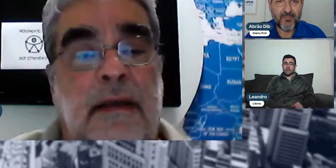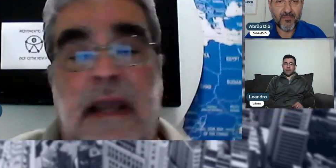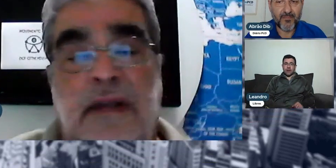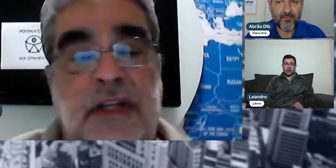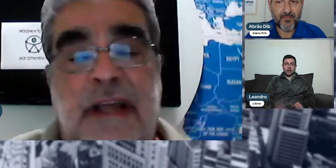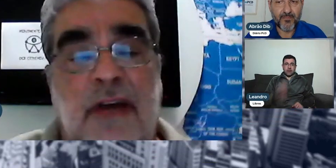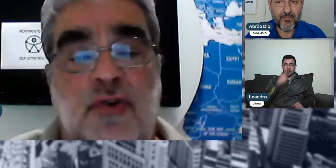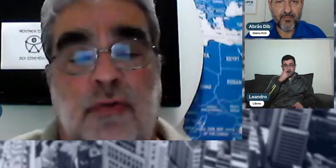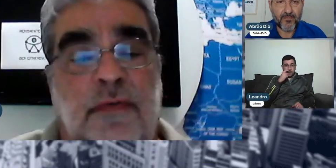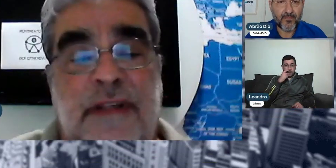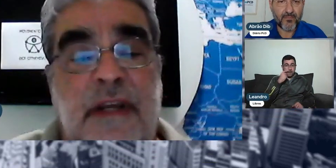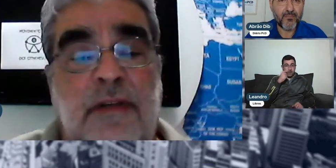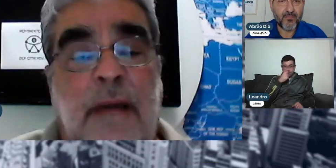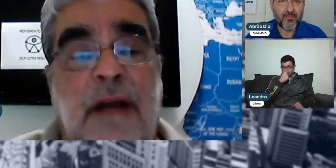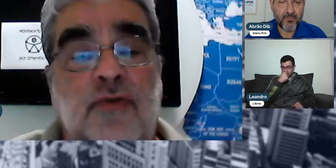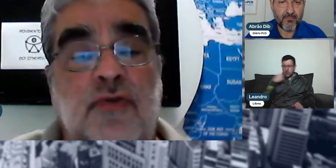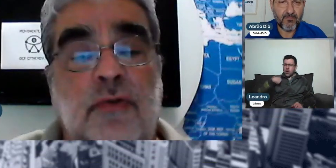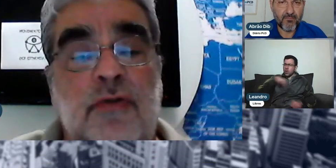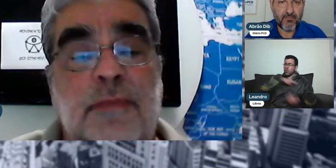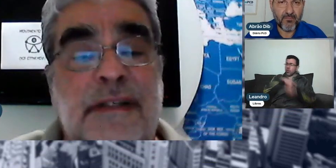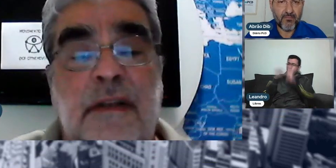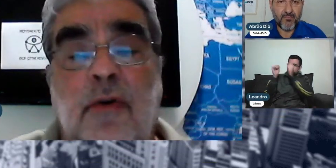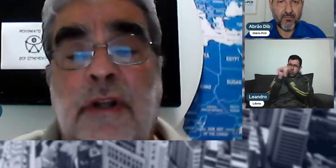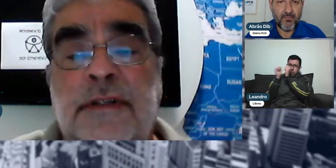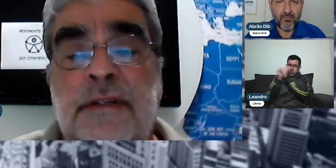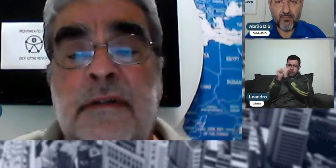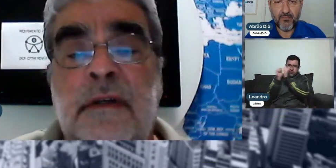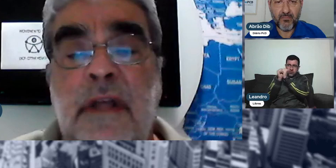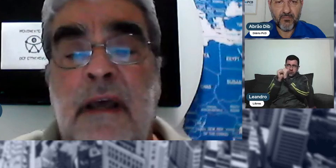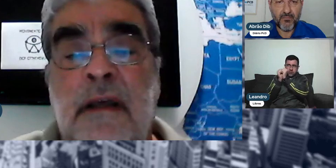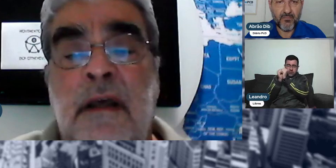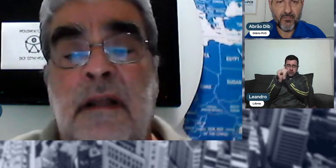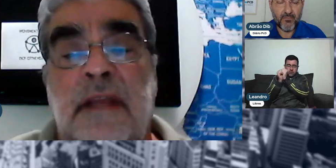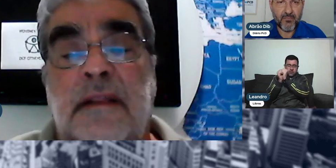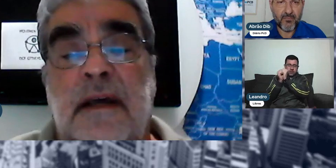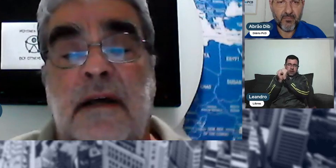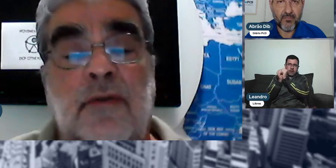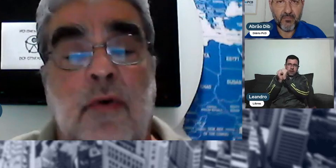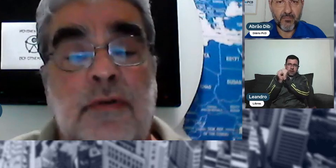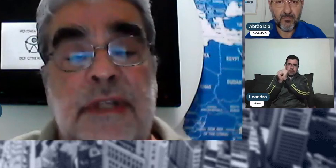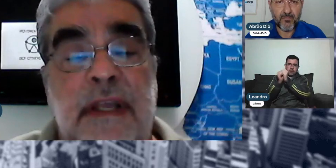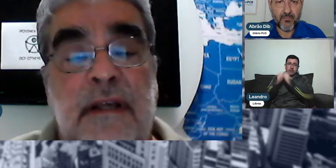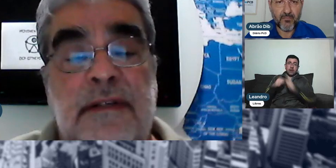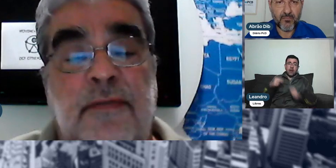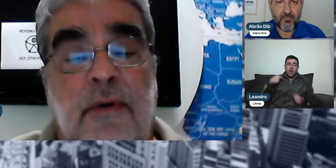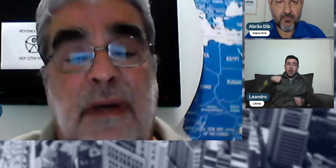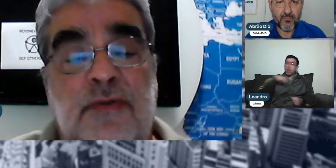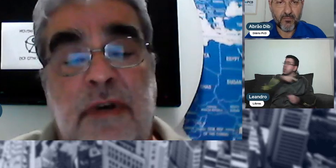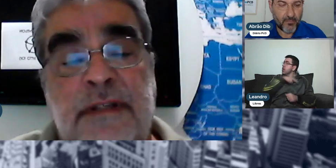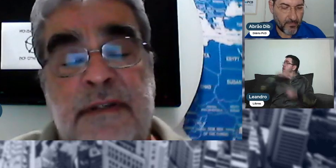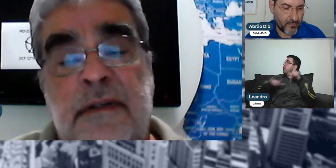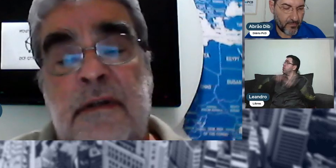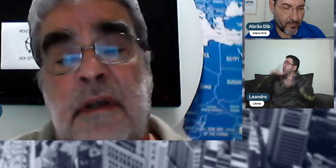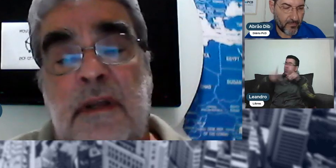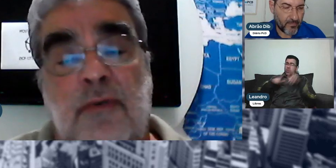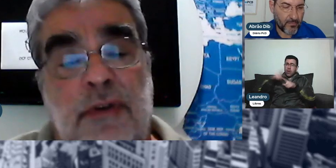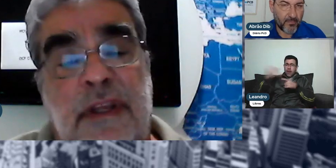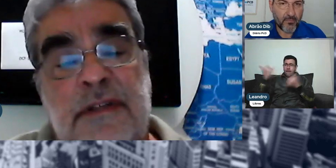a gente está junto, fazendo o trabalho junto, nos bastidores, tentando conseguir as informações,